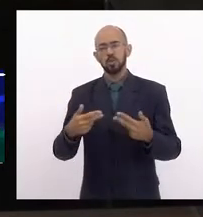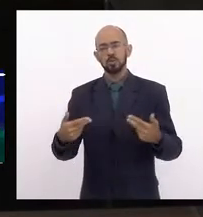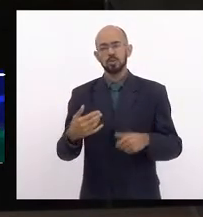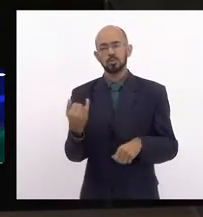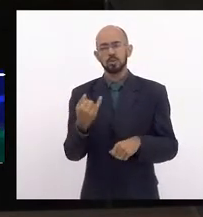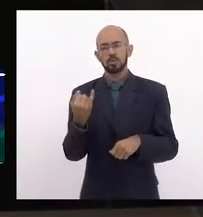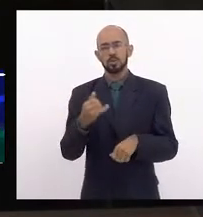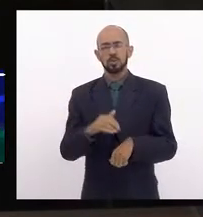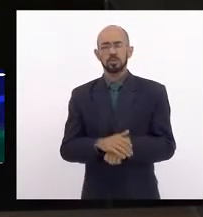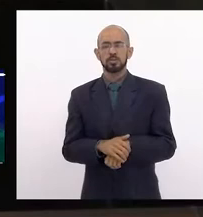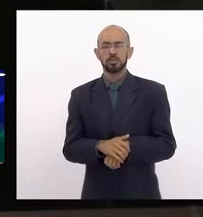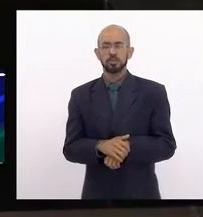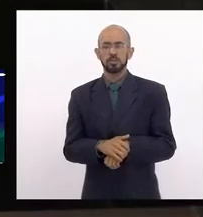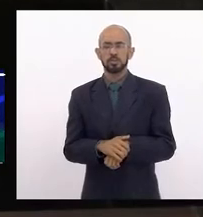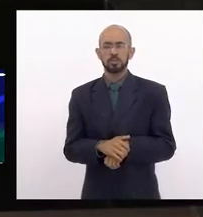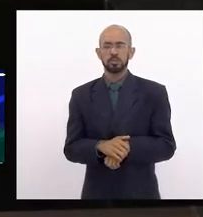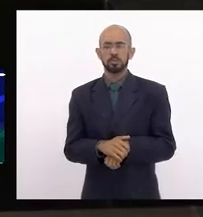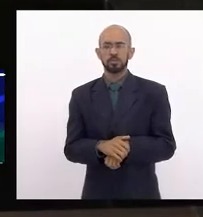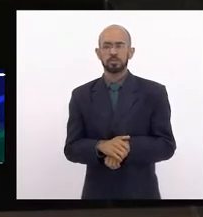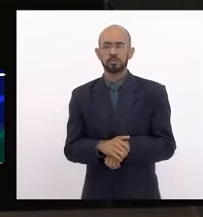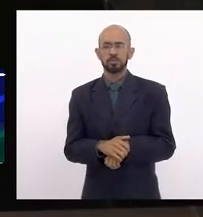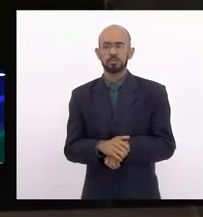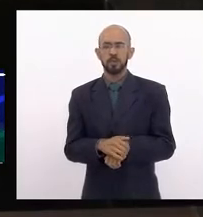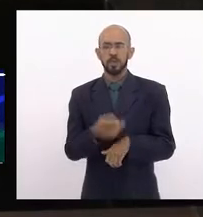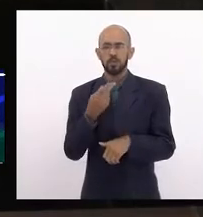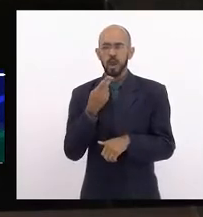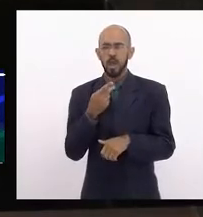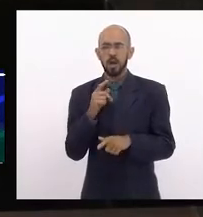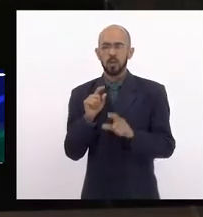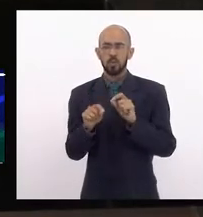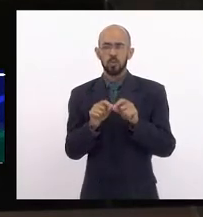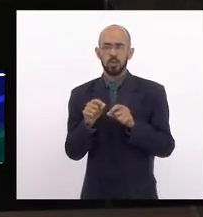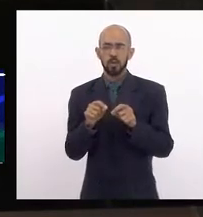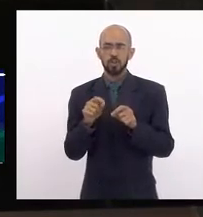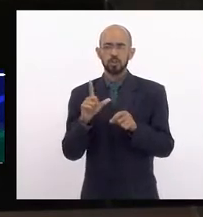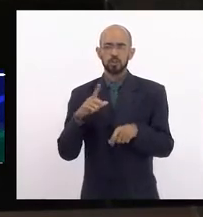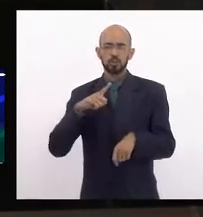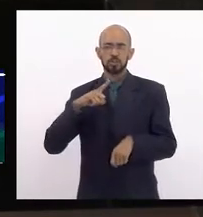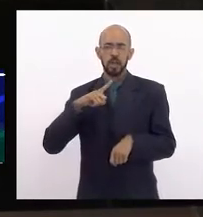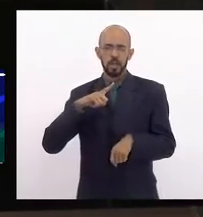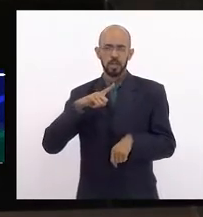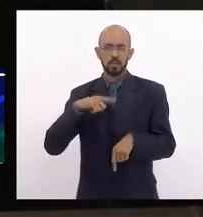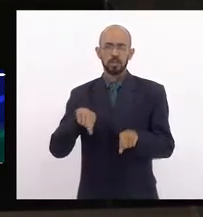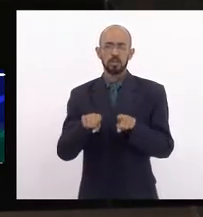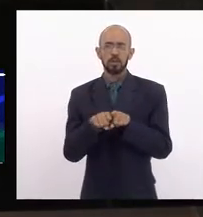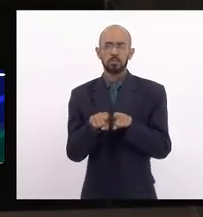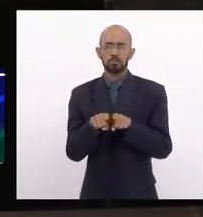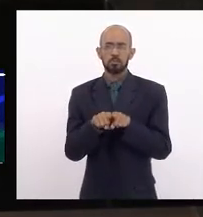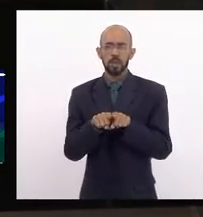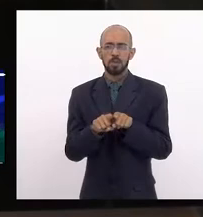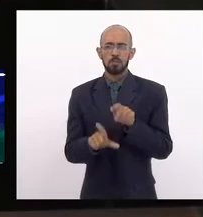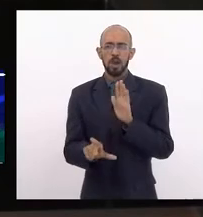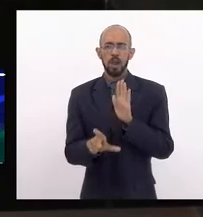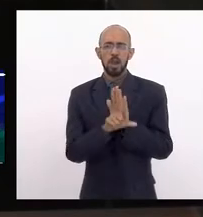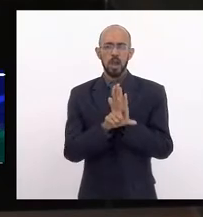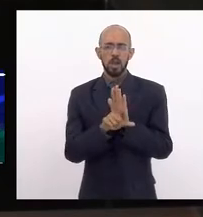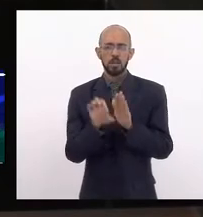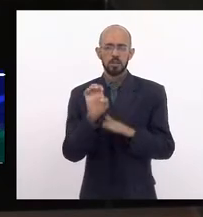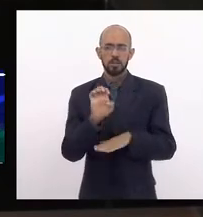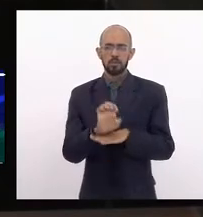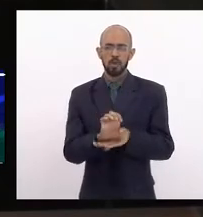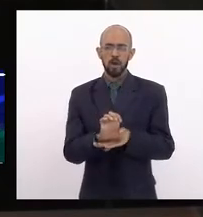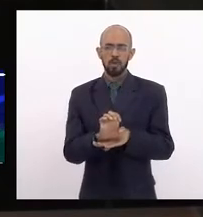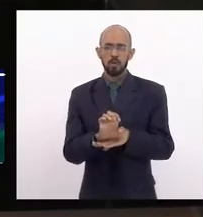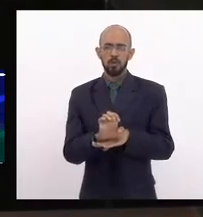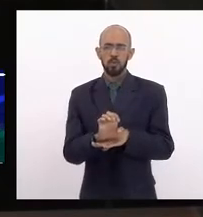importantes nessa discussão dizendo que já existe também uma lei estadual